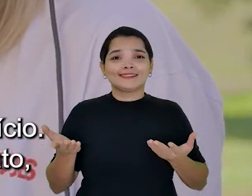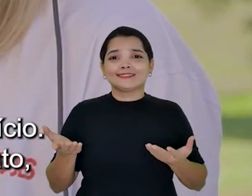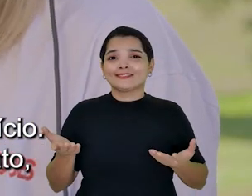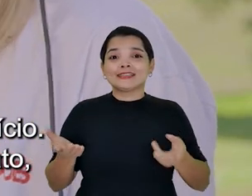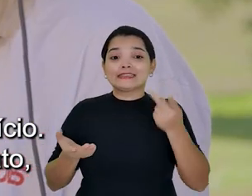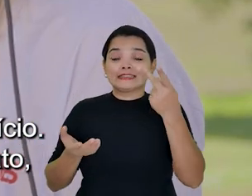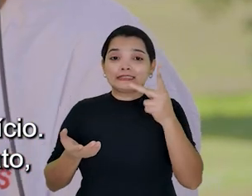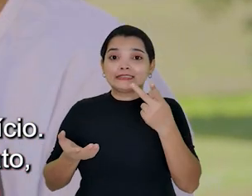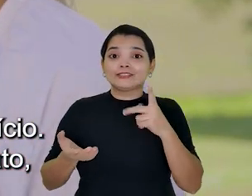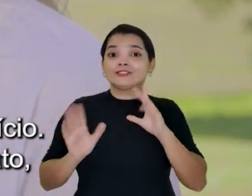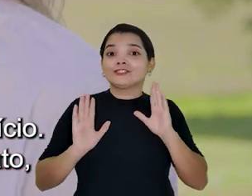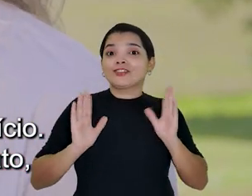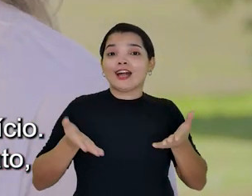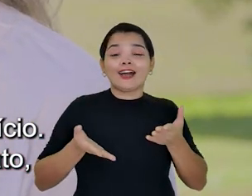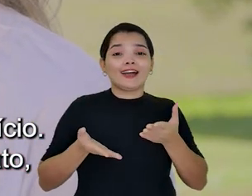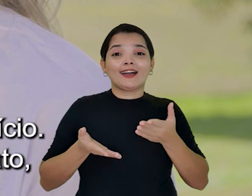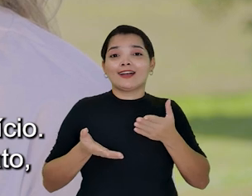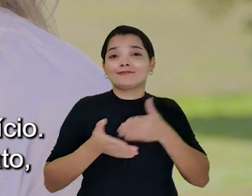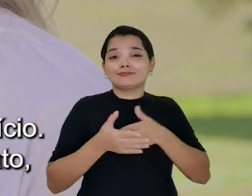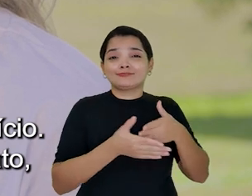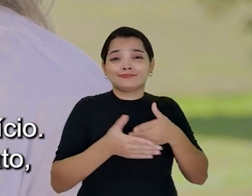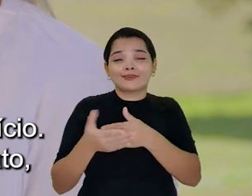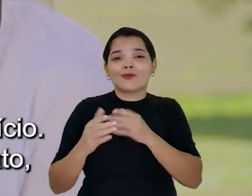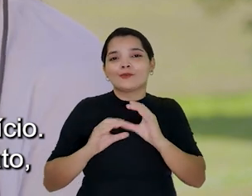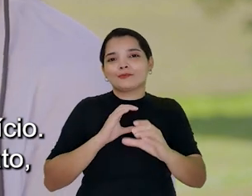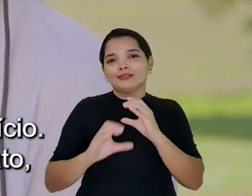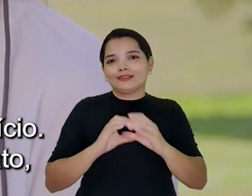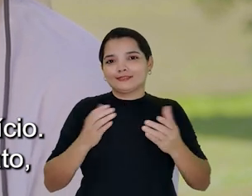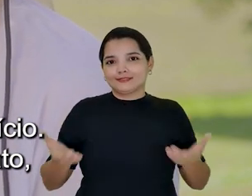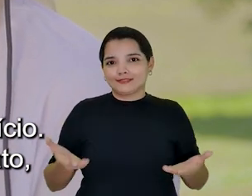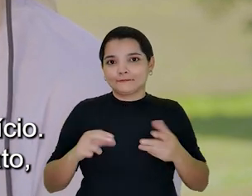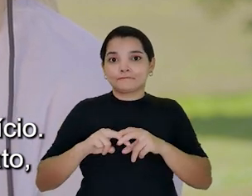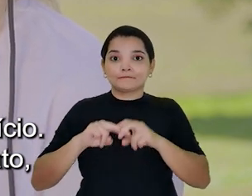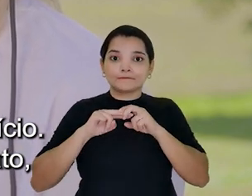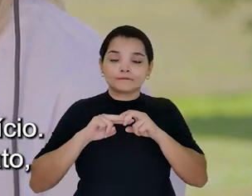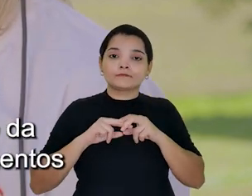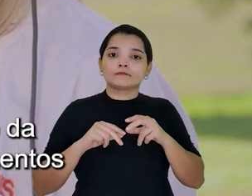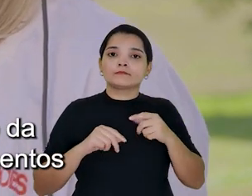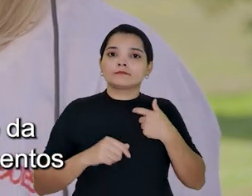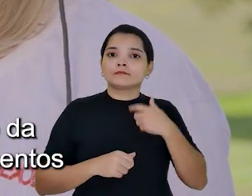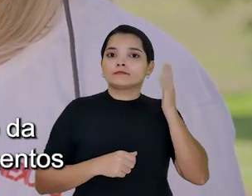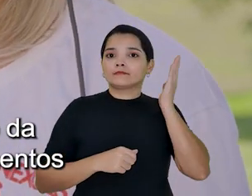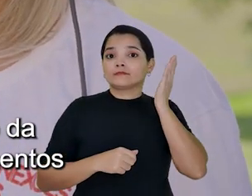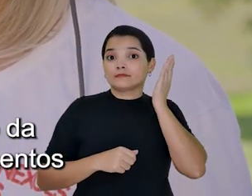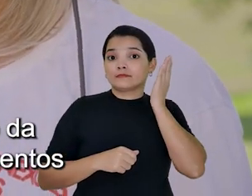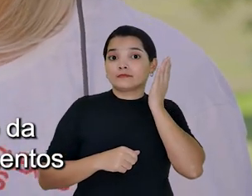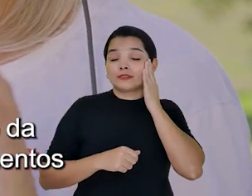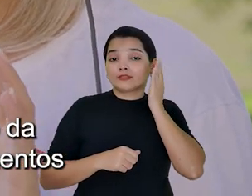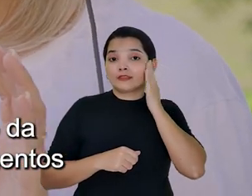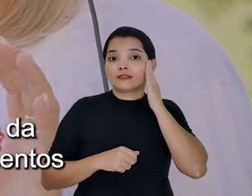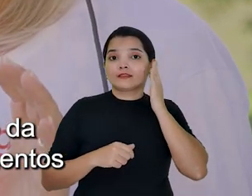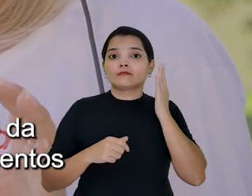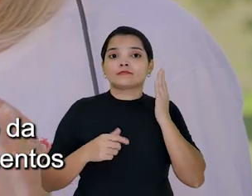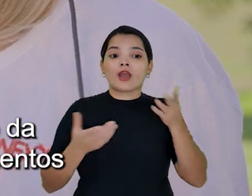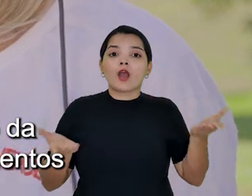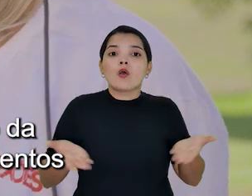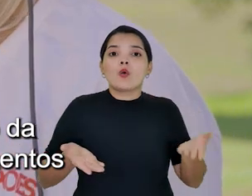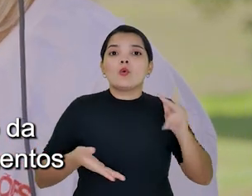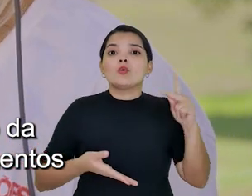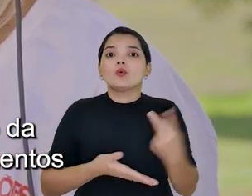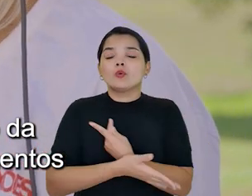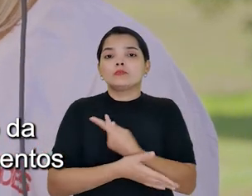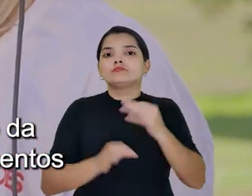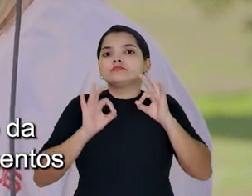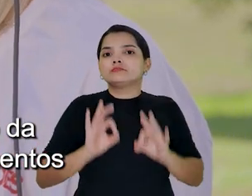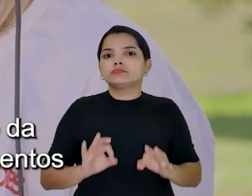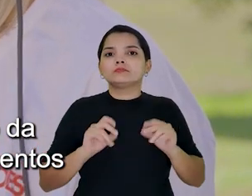já comprometeu sua comunicação no início então entender que que tá acontecendo de fato já nos afasta já nos dá um olhar mais amplo da